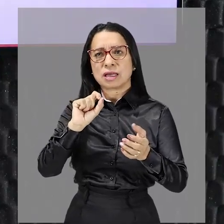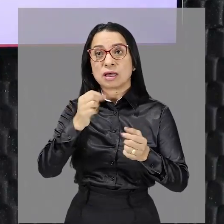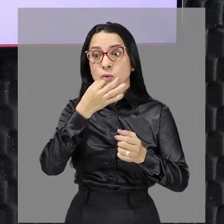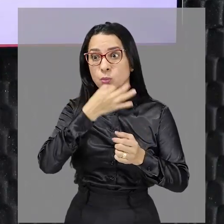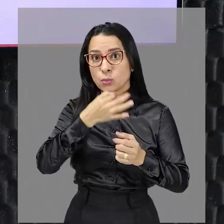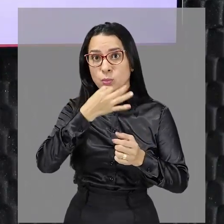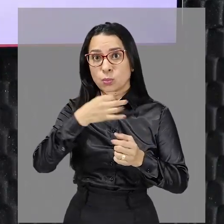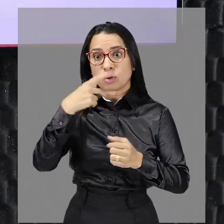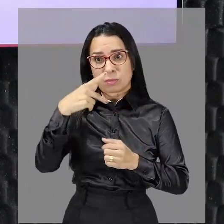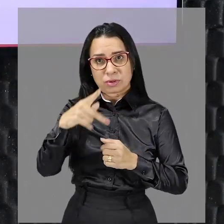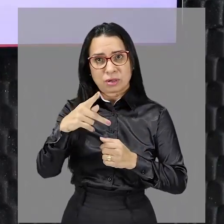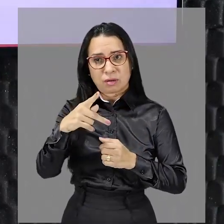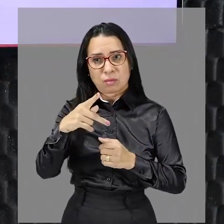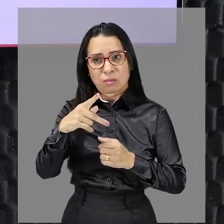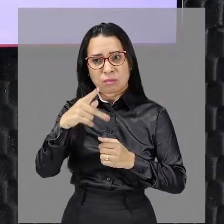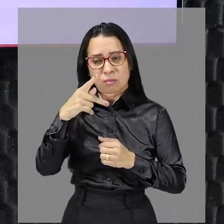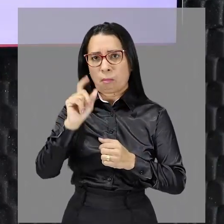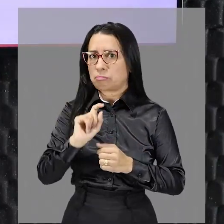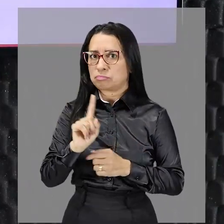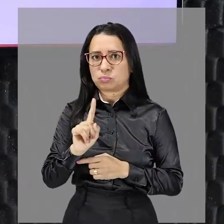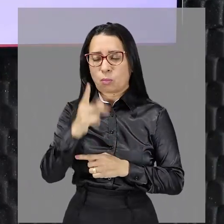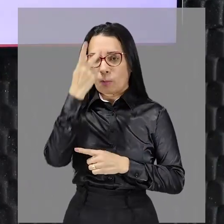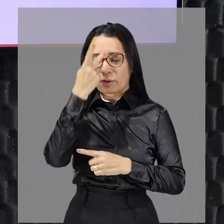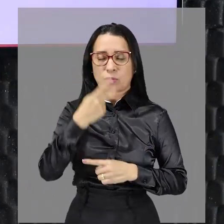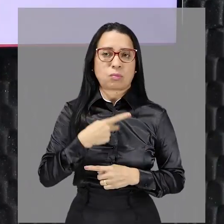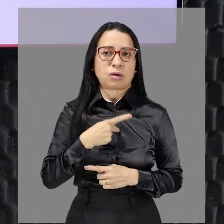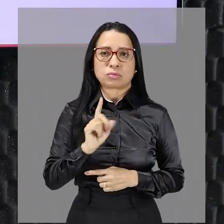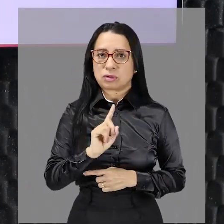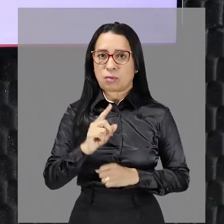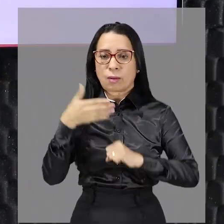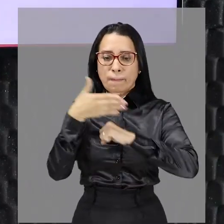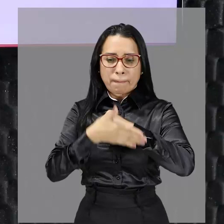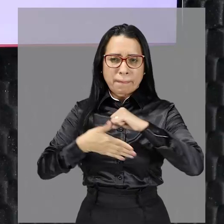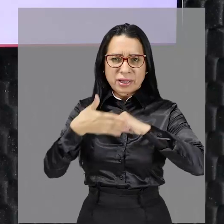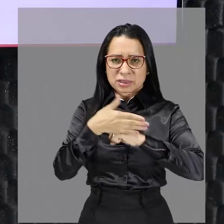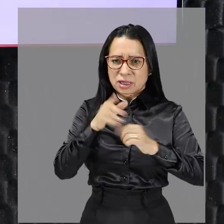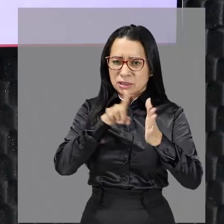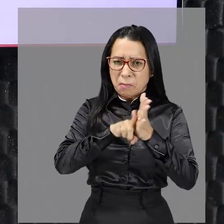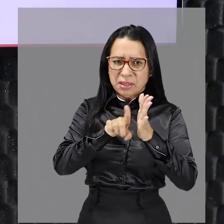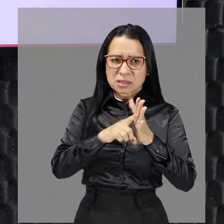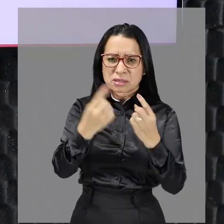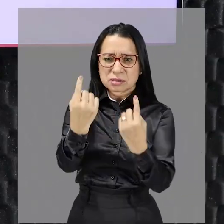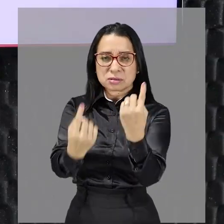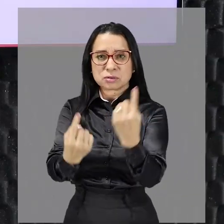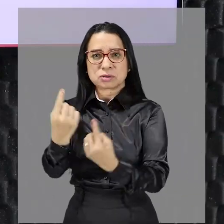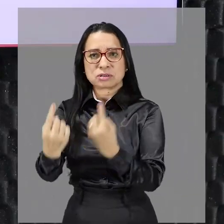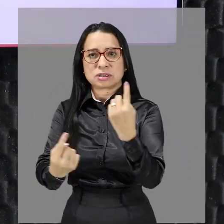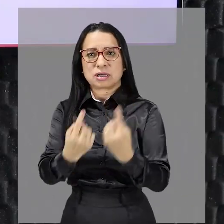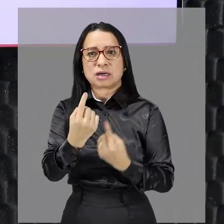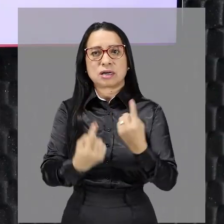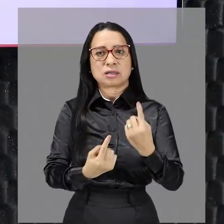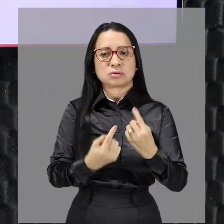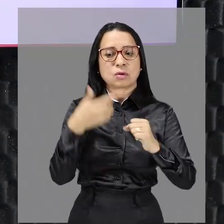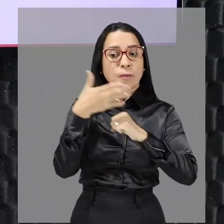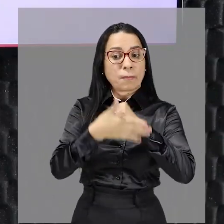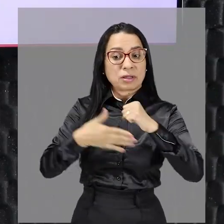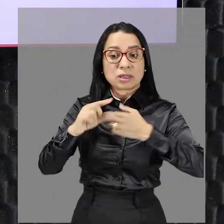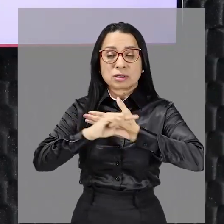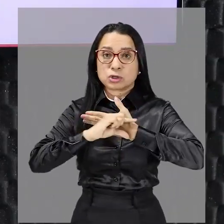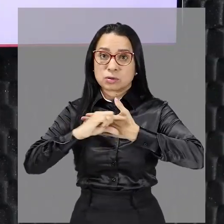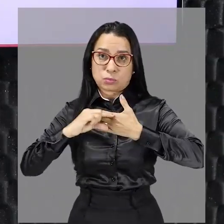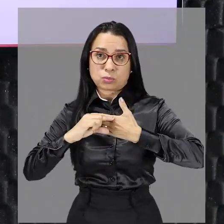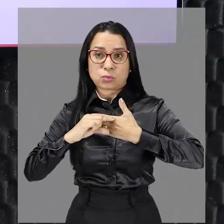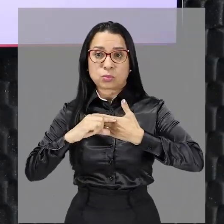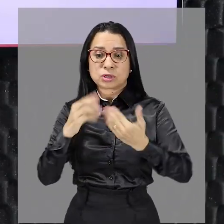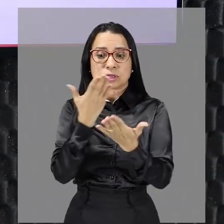opinião, mas não uma opinião pessoal. Uma opinião baseada em dados estatísticos, baseados em autores,